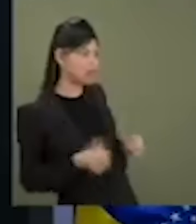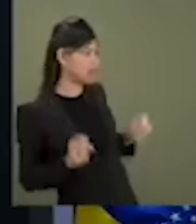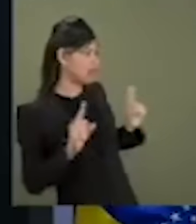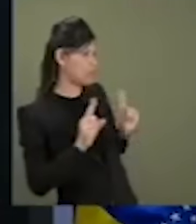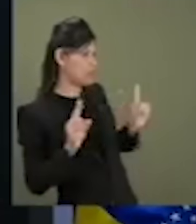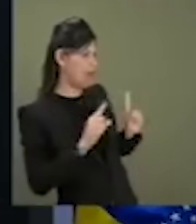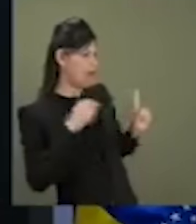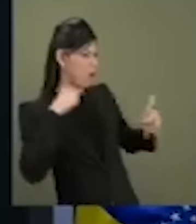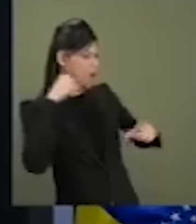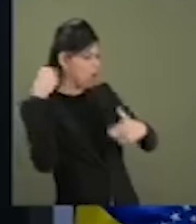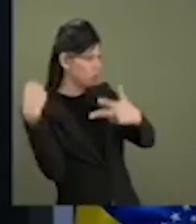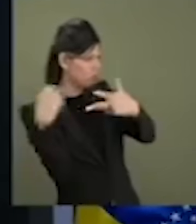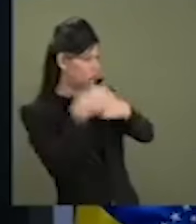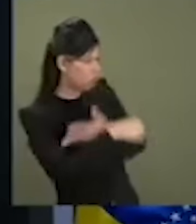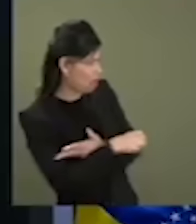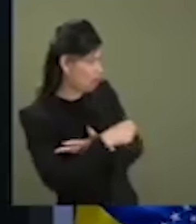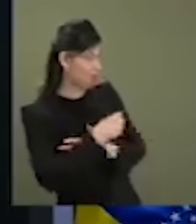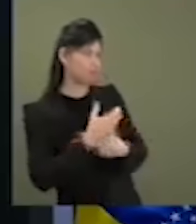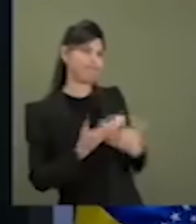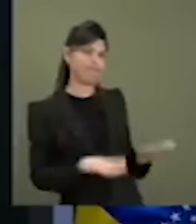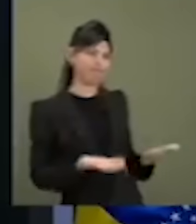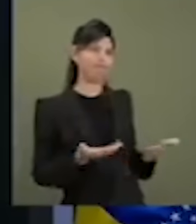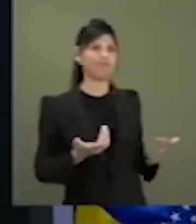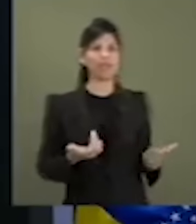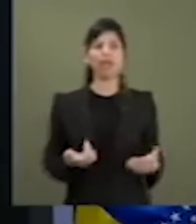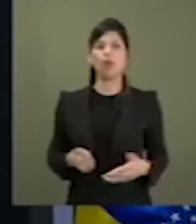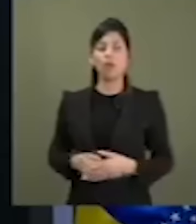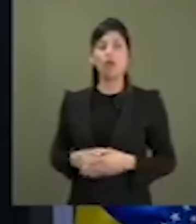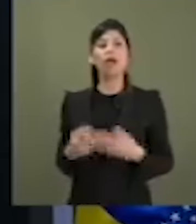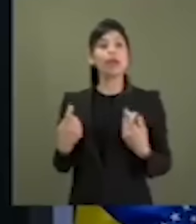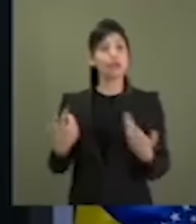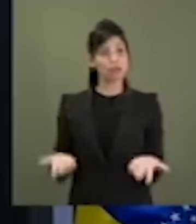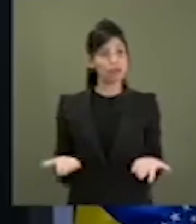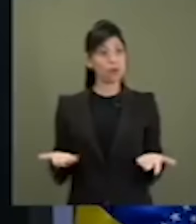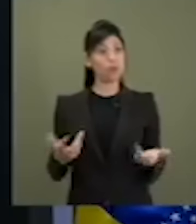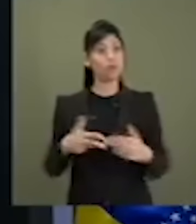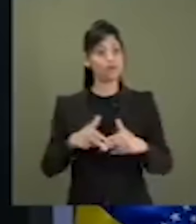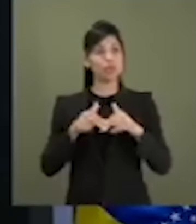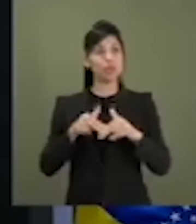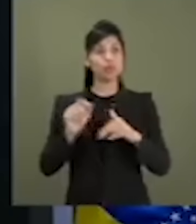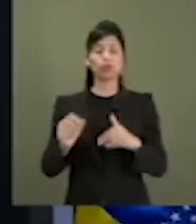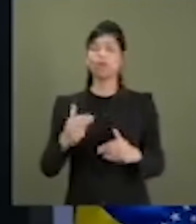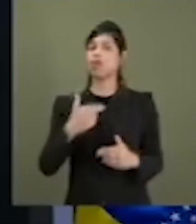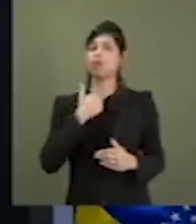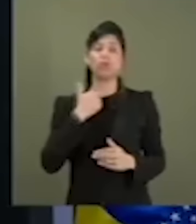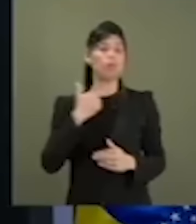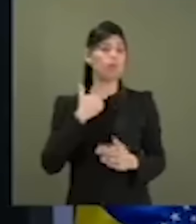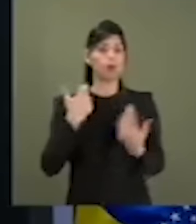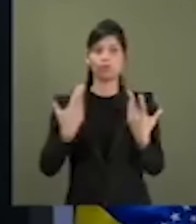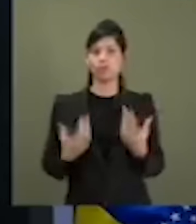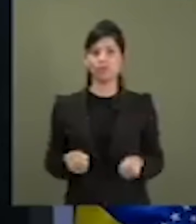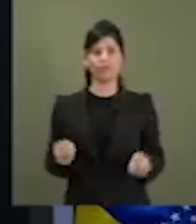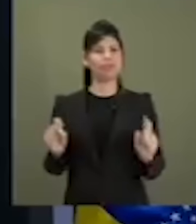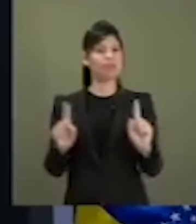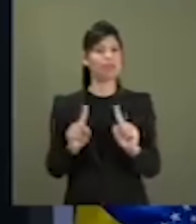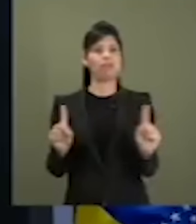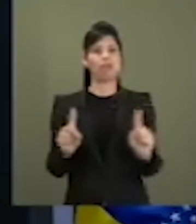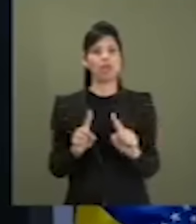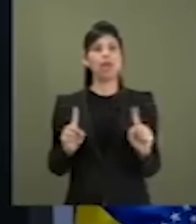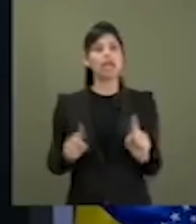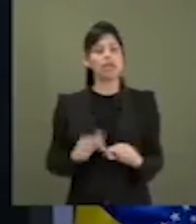de tamanha gravidade. Mas eu não posso, ao mesmo tempo, na condição de legislador, e aí repito, na condição